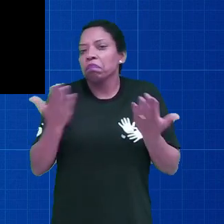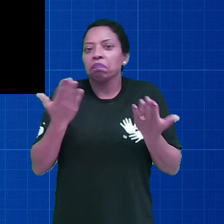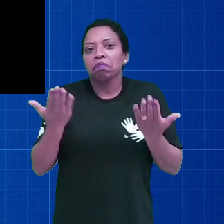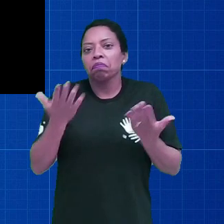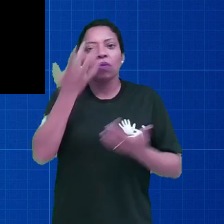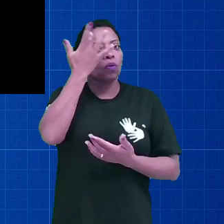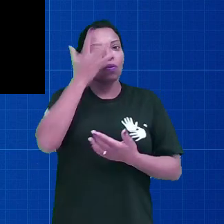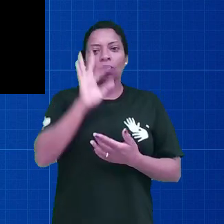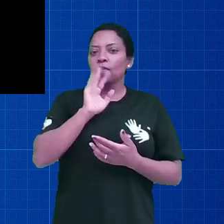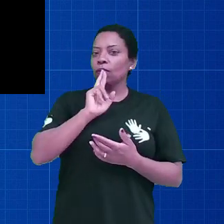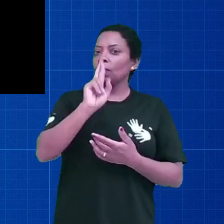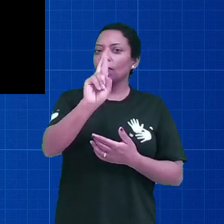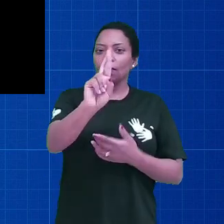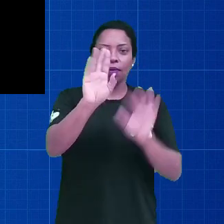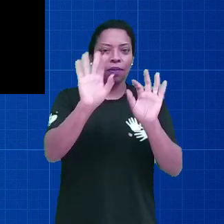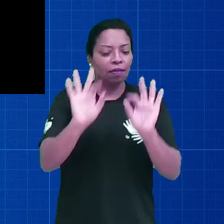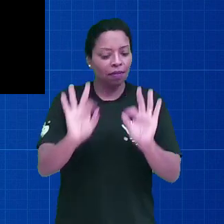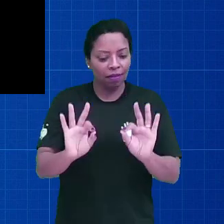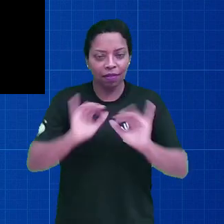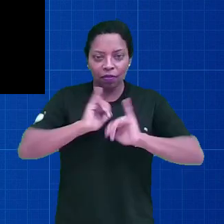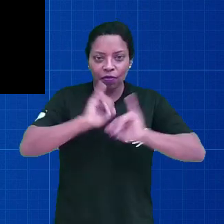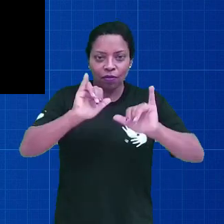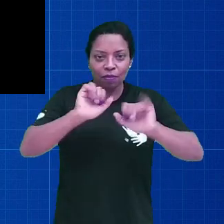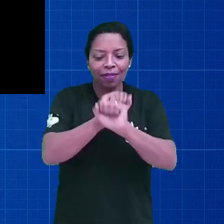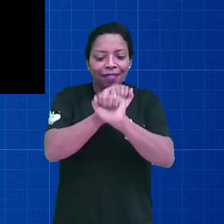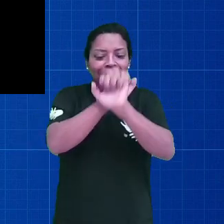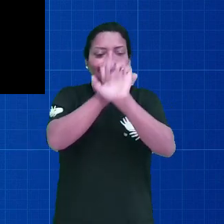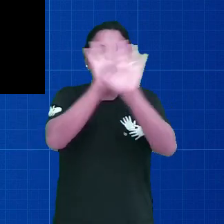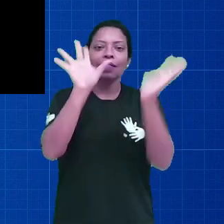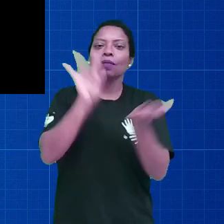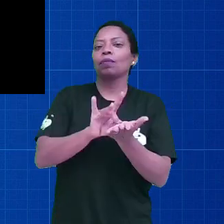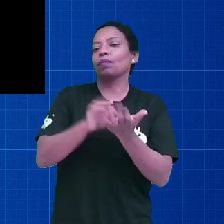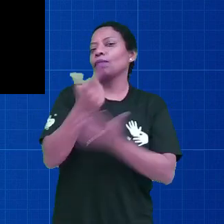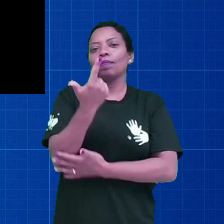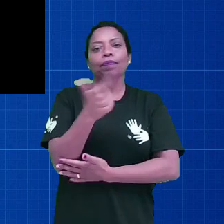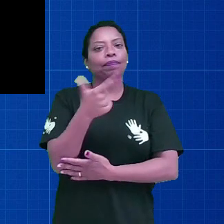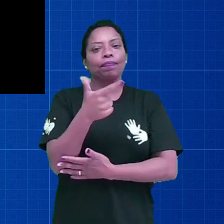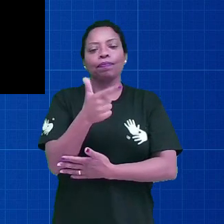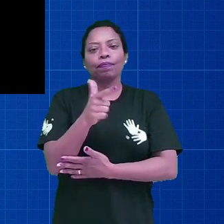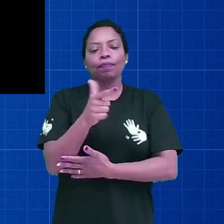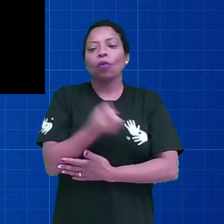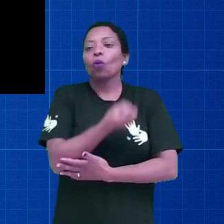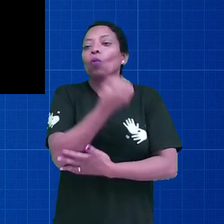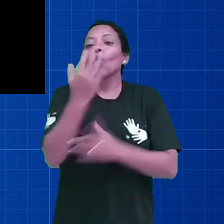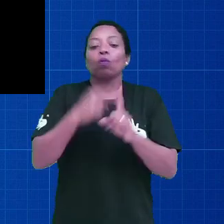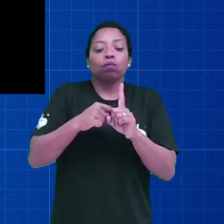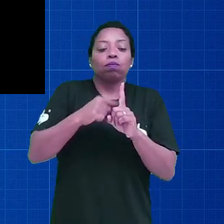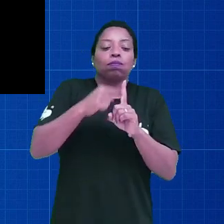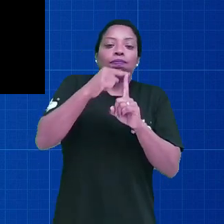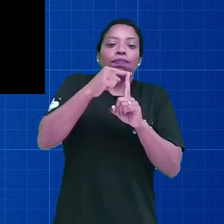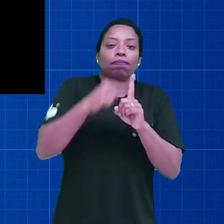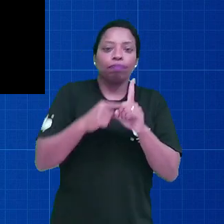nós não temos informação a respeito disso, né? De quanto que seria o efeito